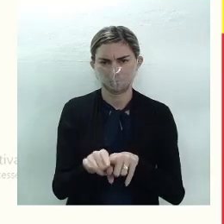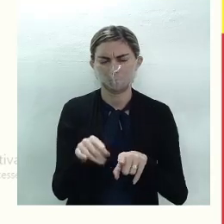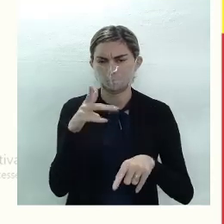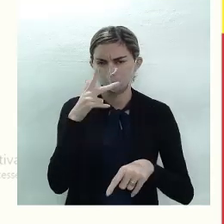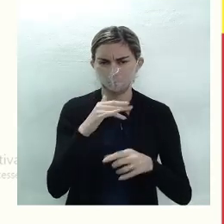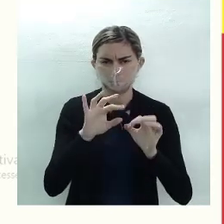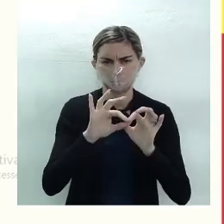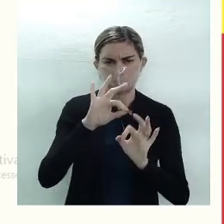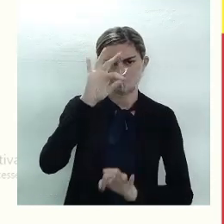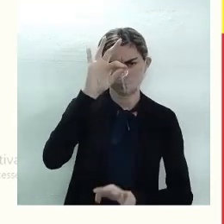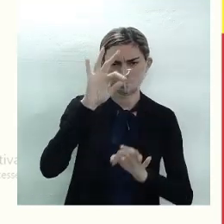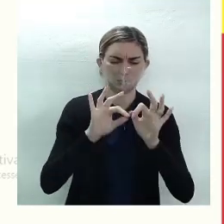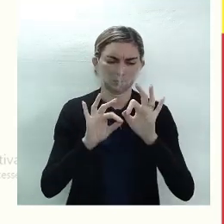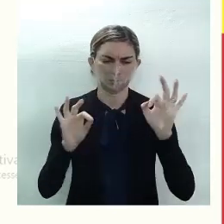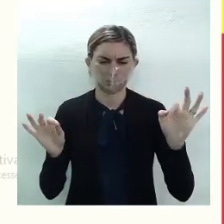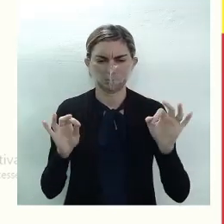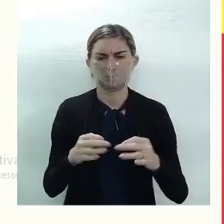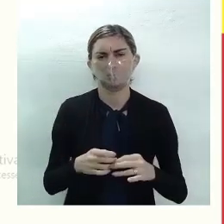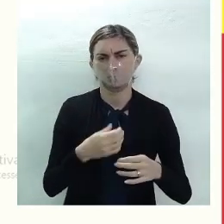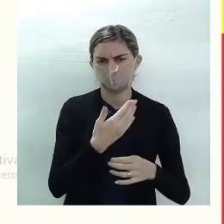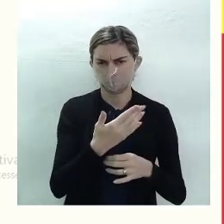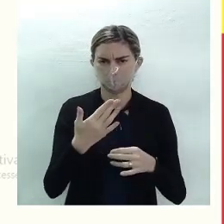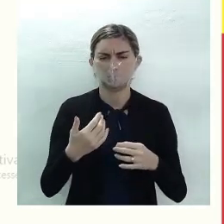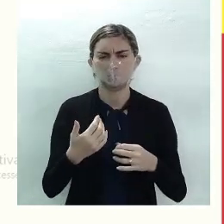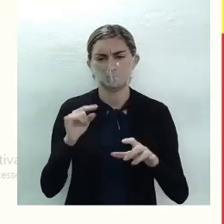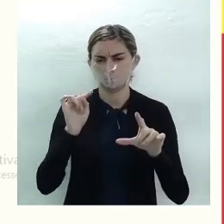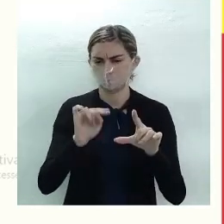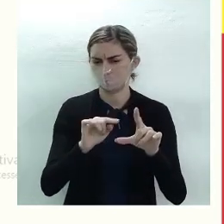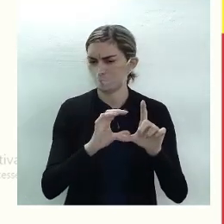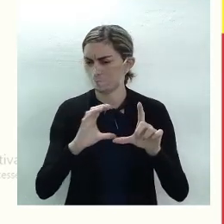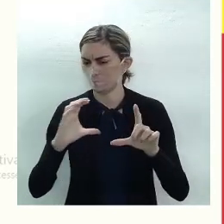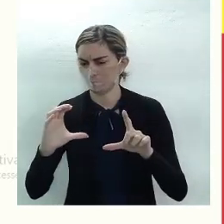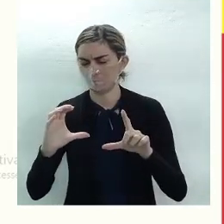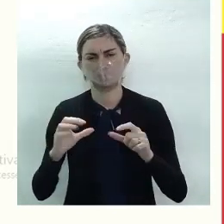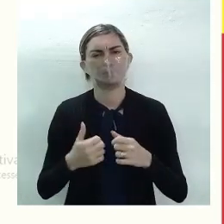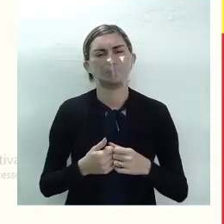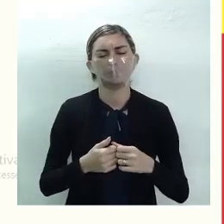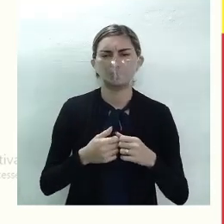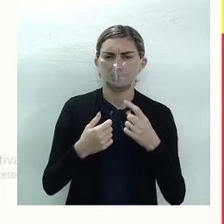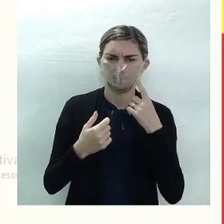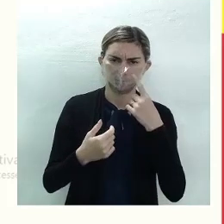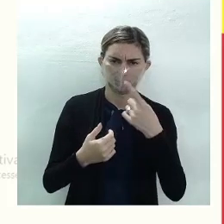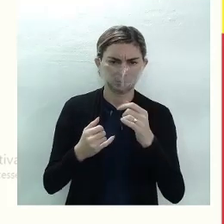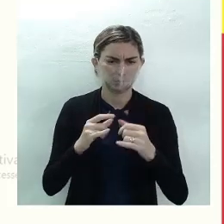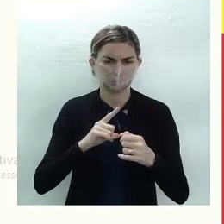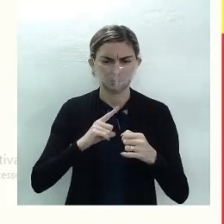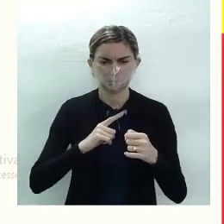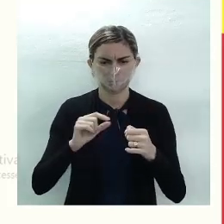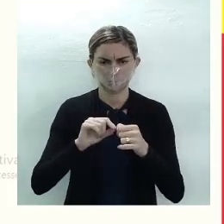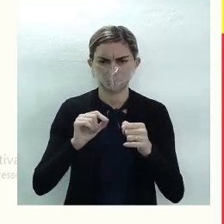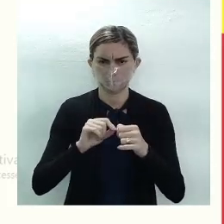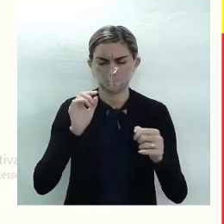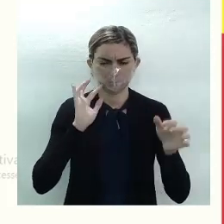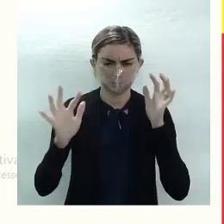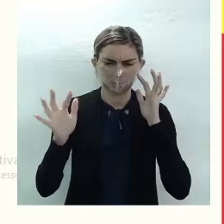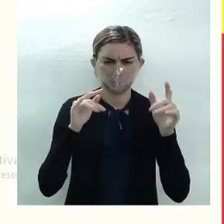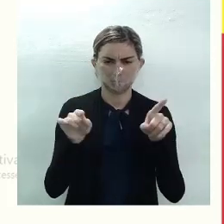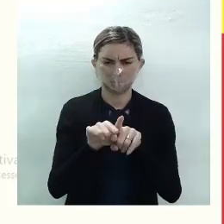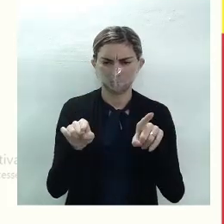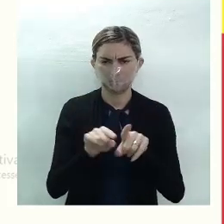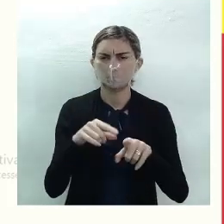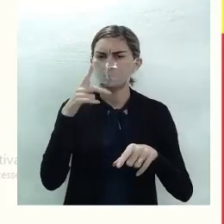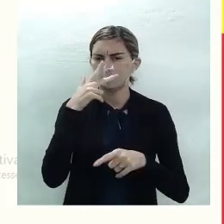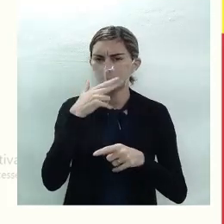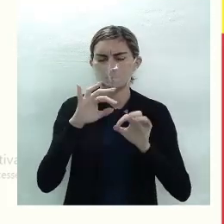mesma distância. Agora, essa distância, o ponto C até o eixo de simetria, se eu fizer a reflexão, também tem a